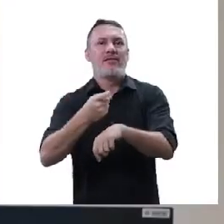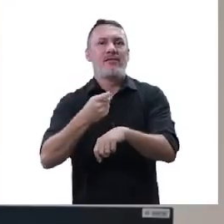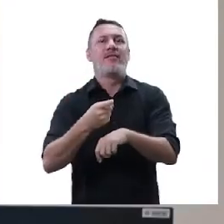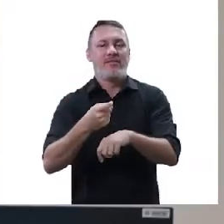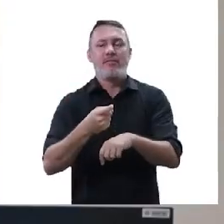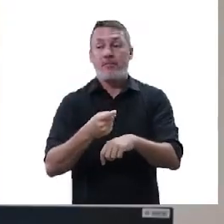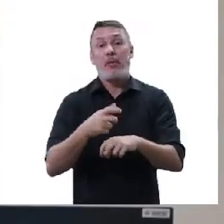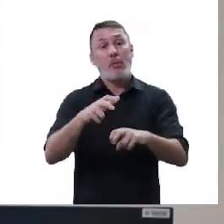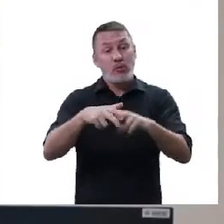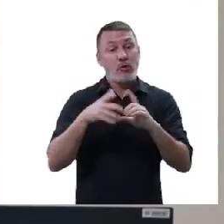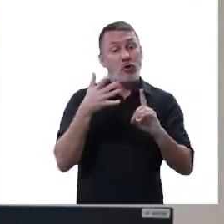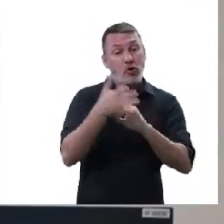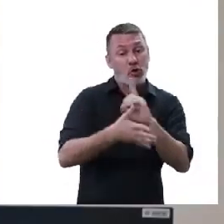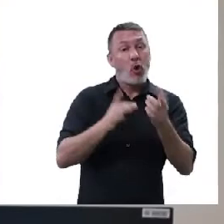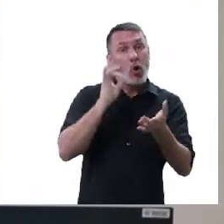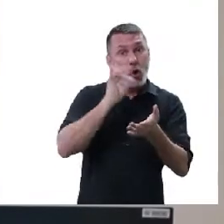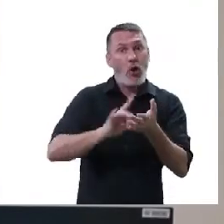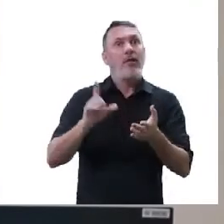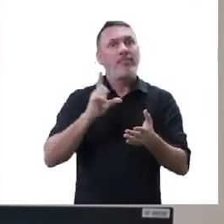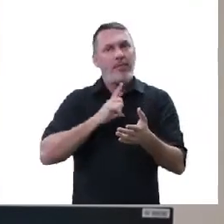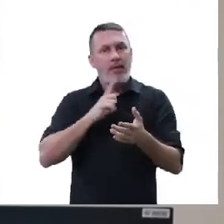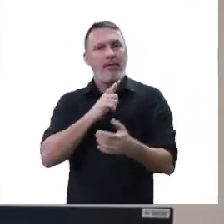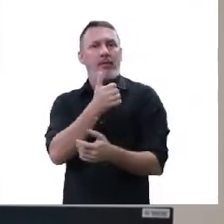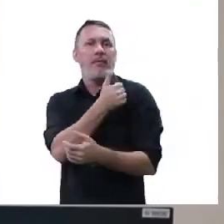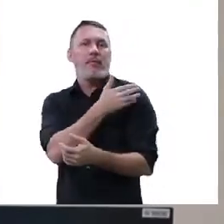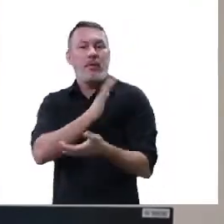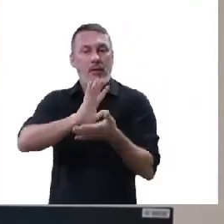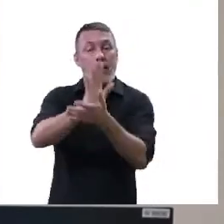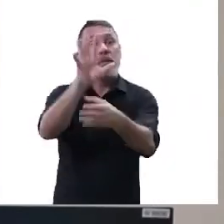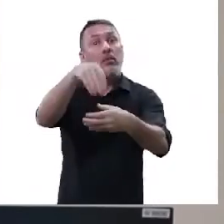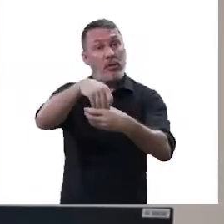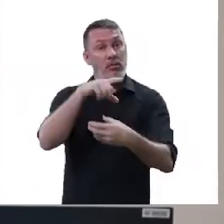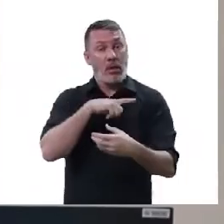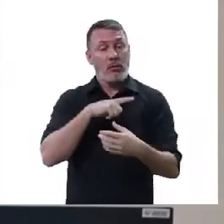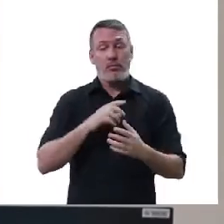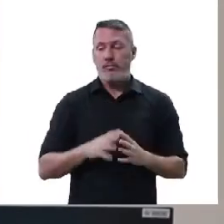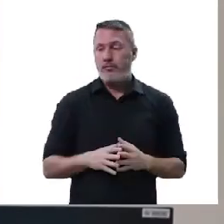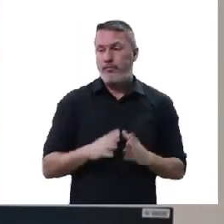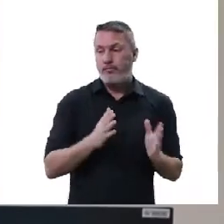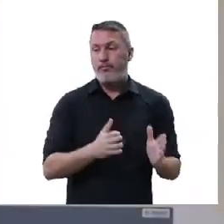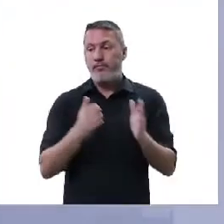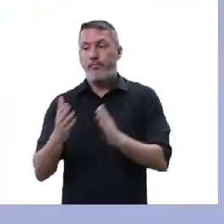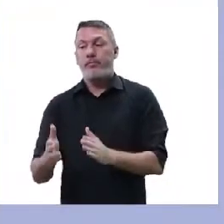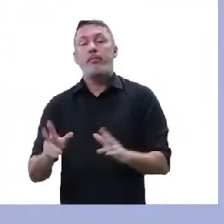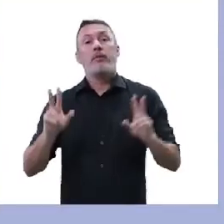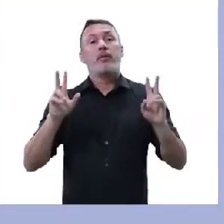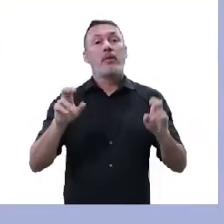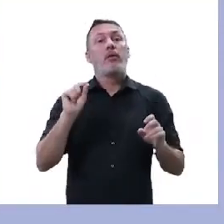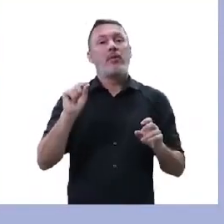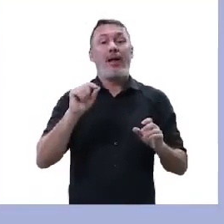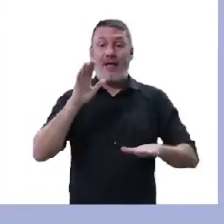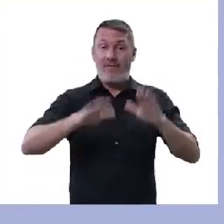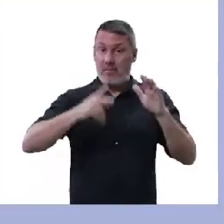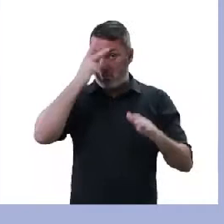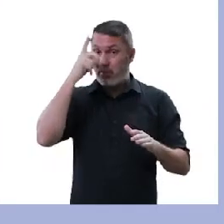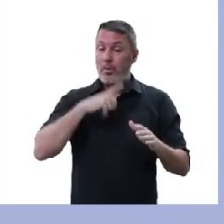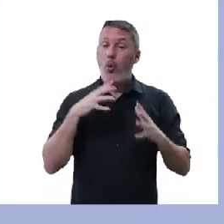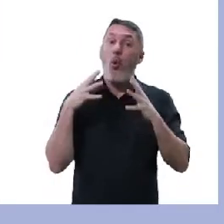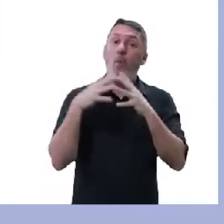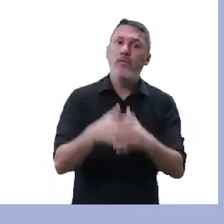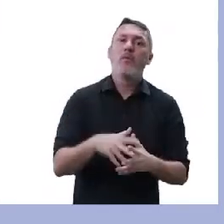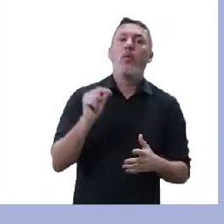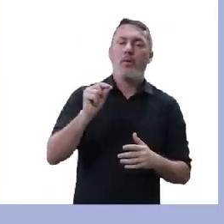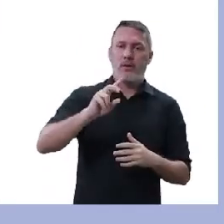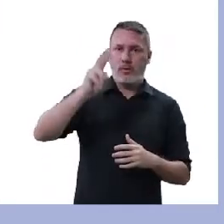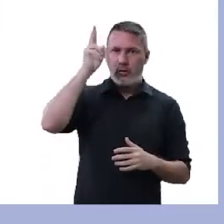o discurso de ódio, ele está dentro do preconceito. Nós temos outra questão também, que as pessoas, há uma